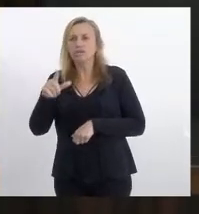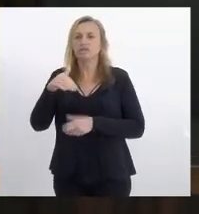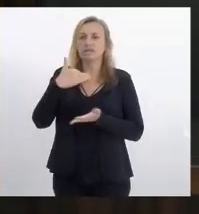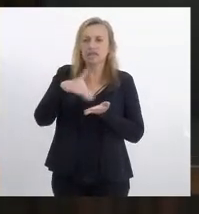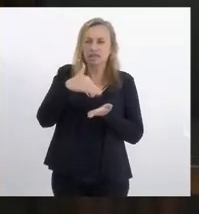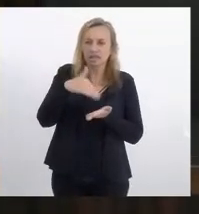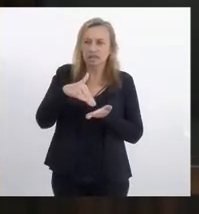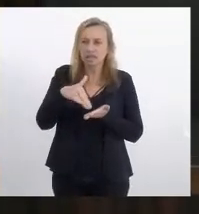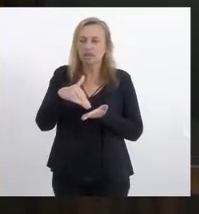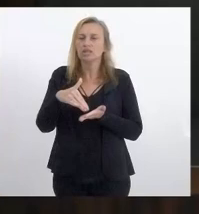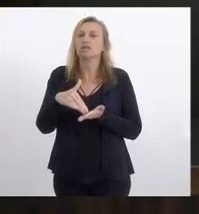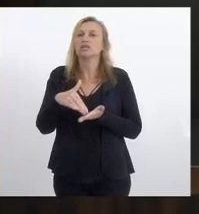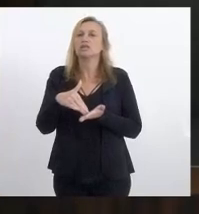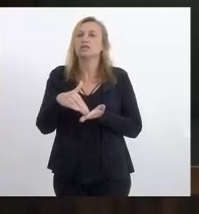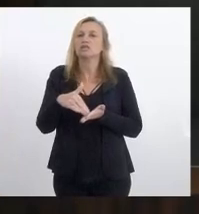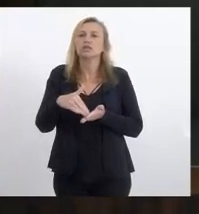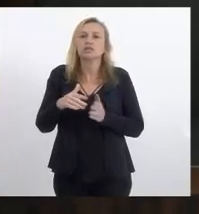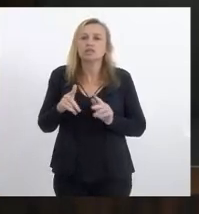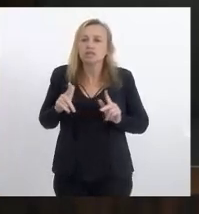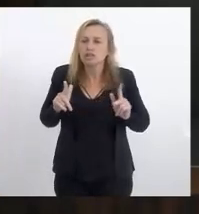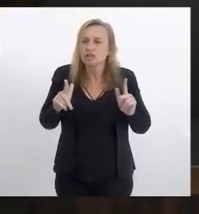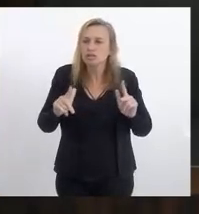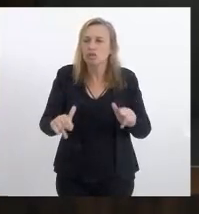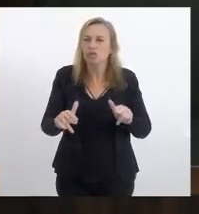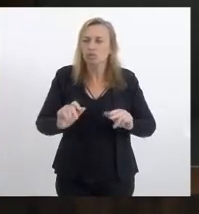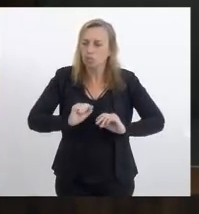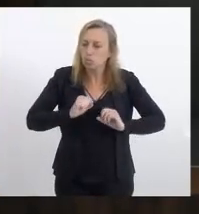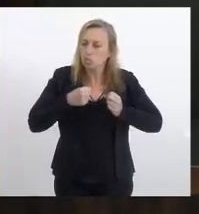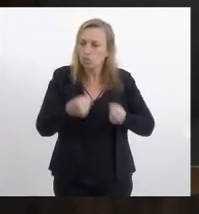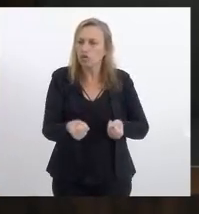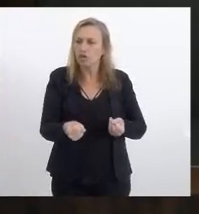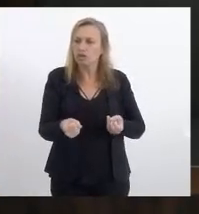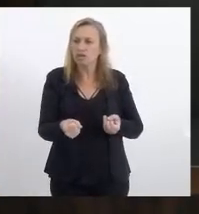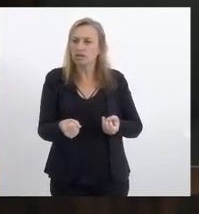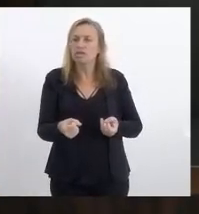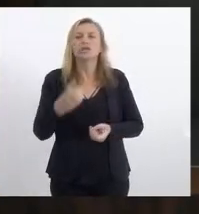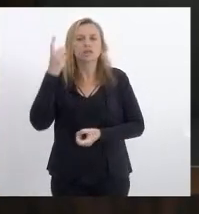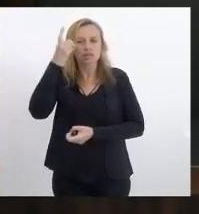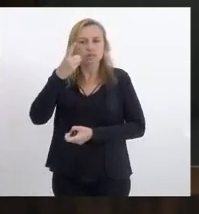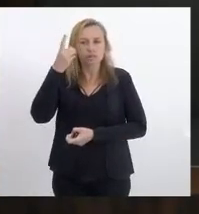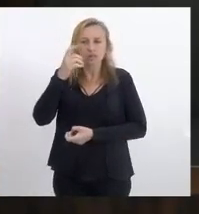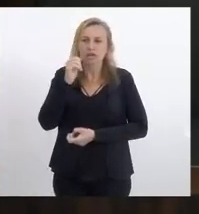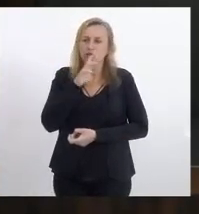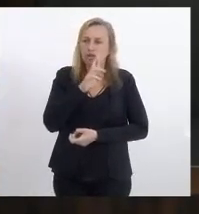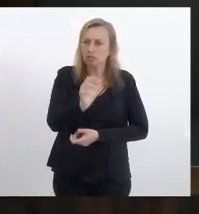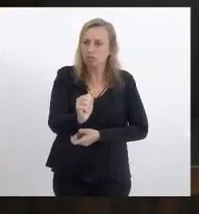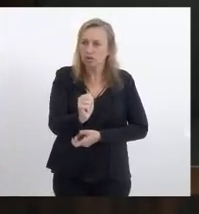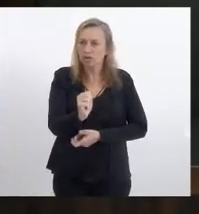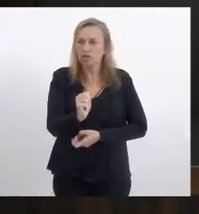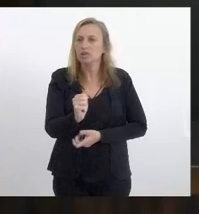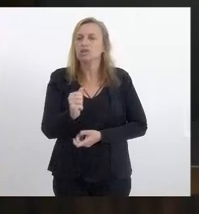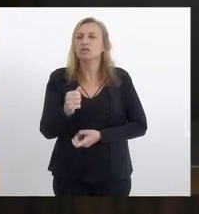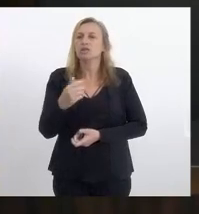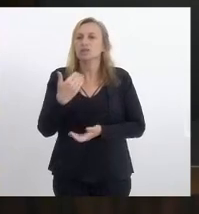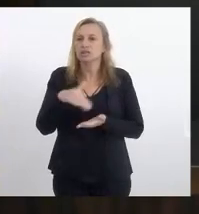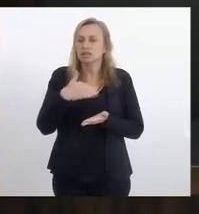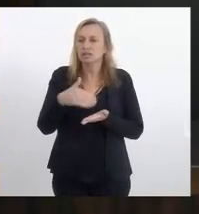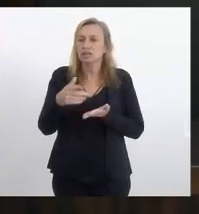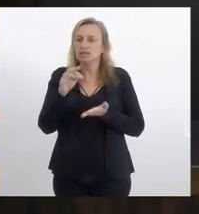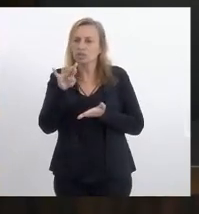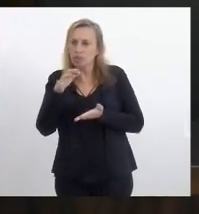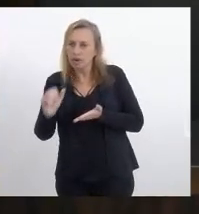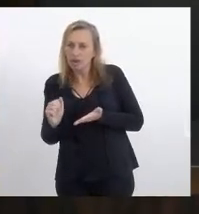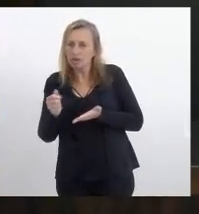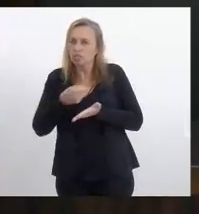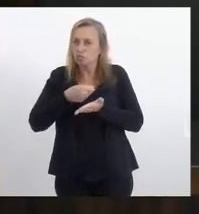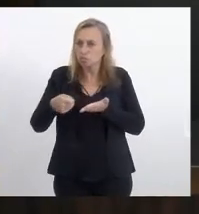secretários na mesma medida em que eu fiz a defesa Deputado Amorim o secretários anuíram